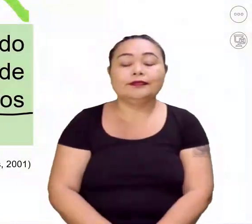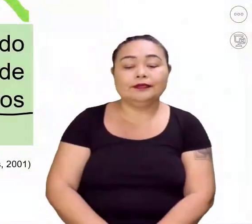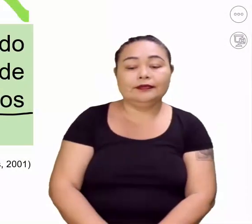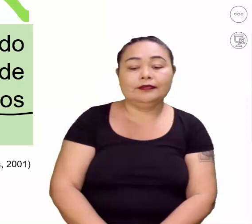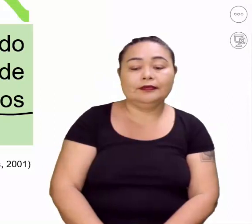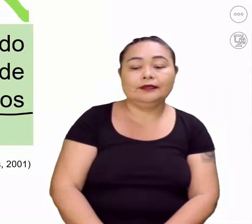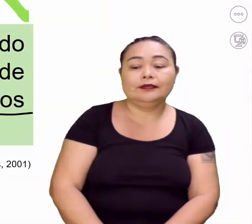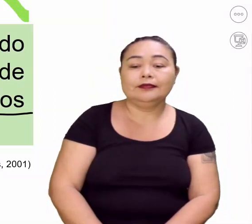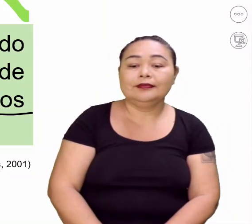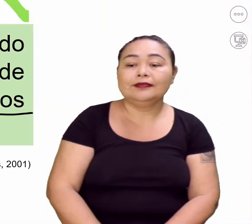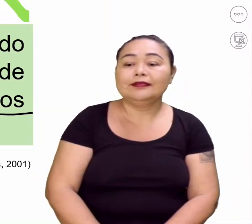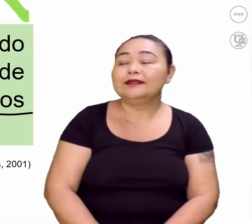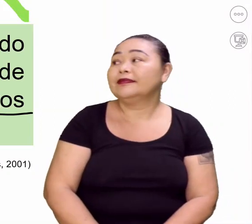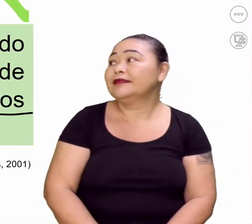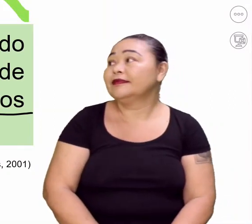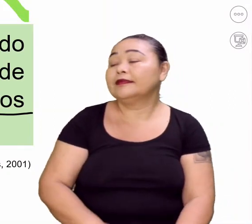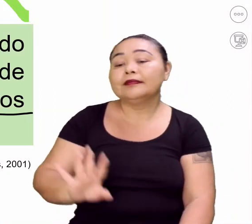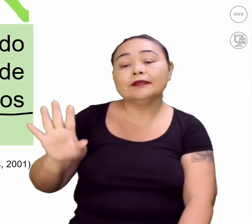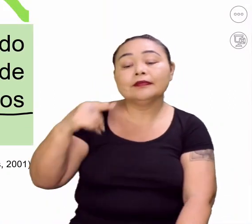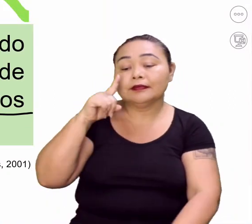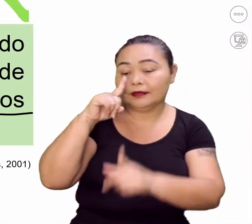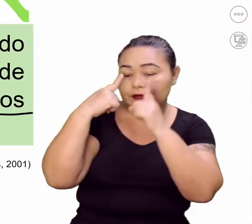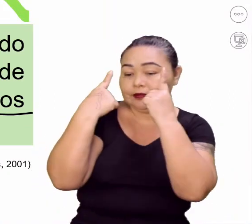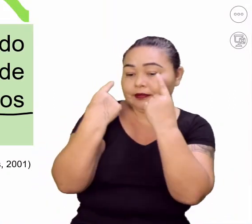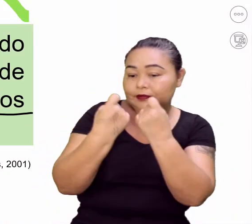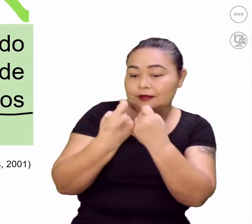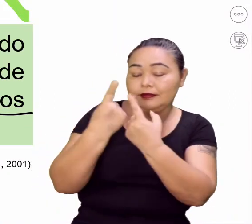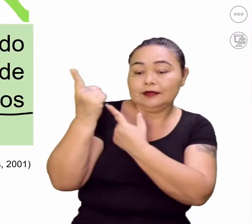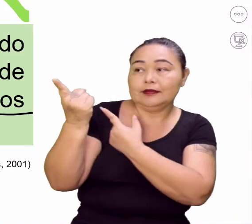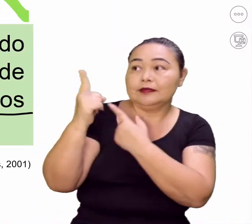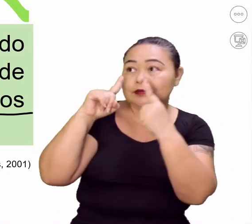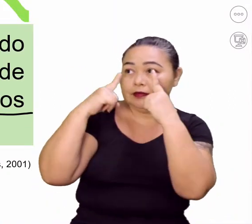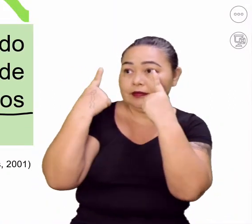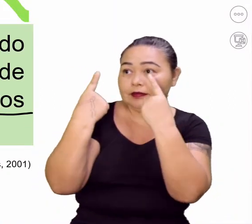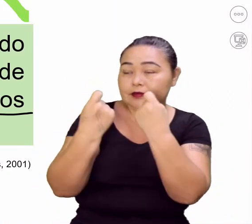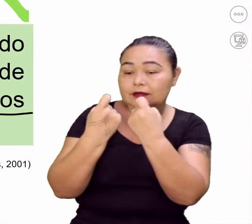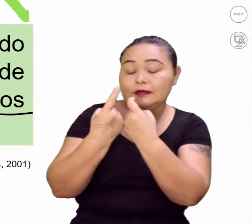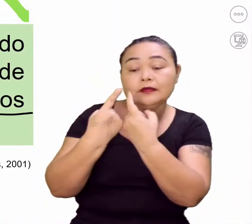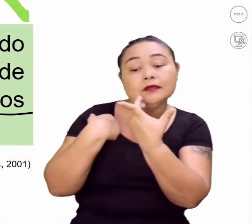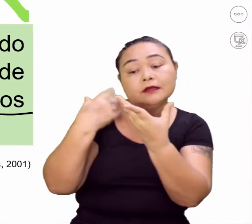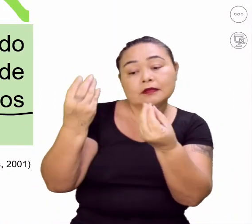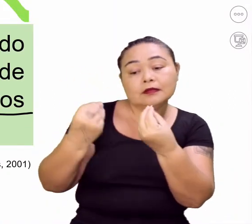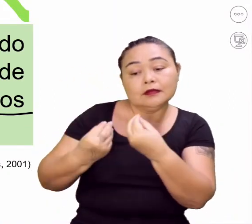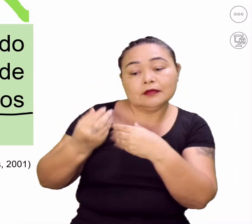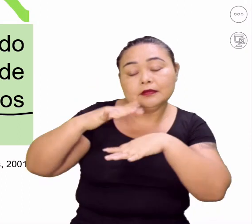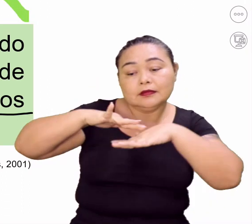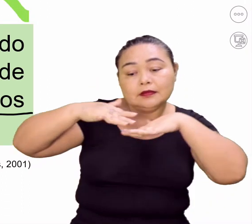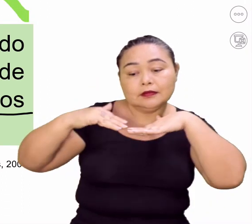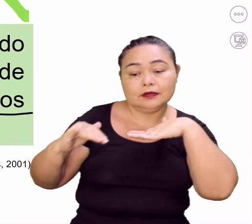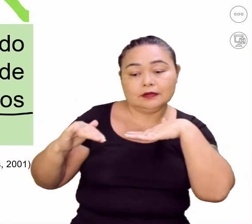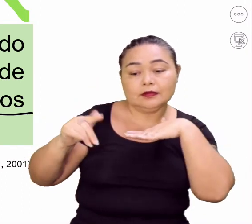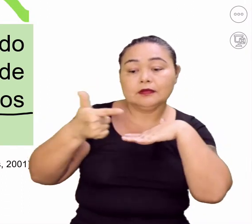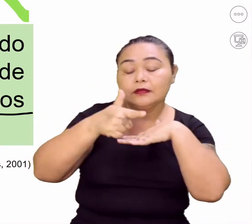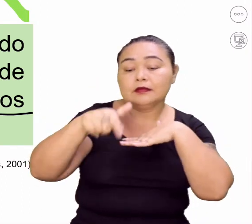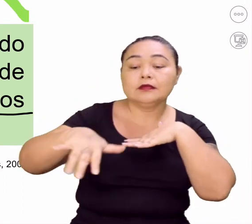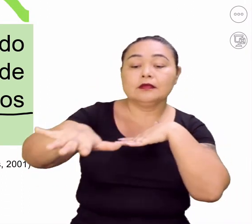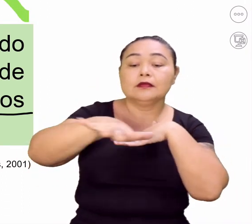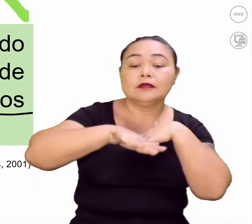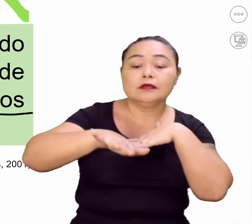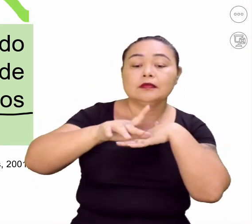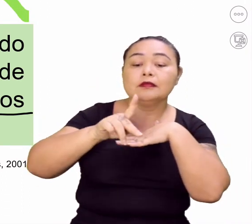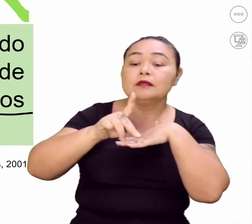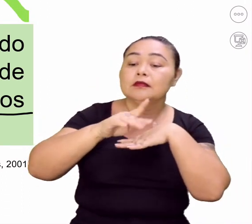diretor. E aí é até interessante estar falando aí, ó. Olha só a situação, já que recebe sedimentos de outras áreas, como